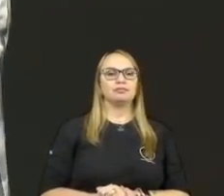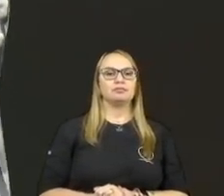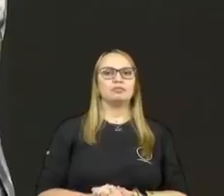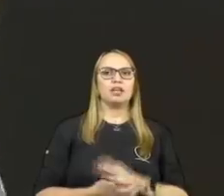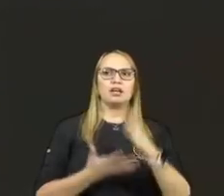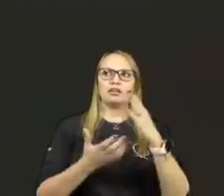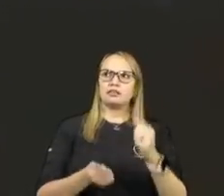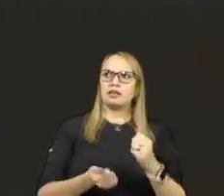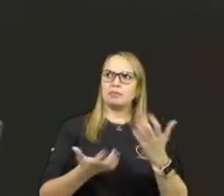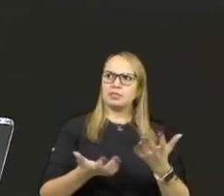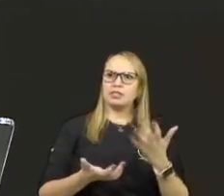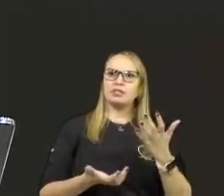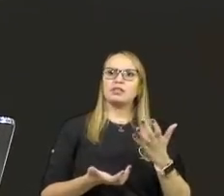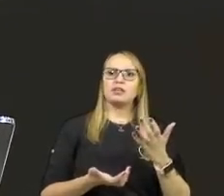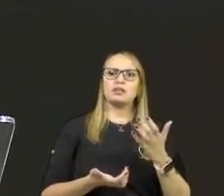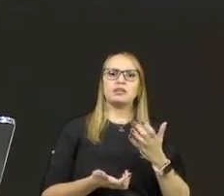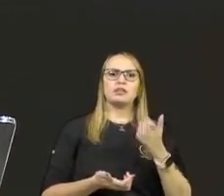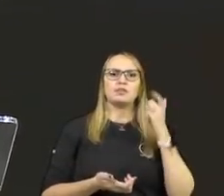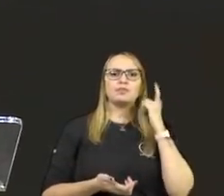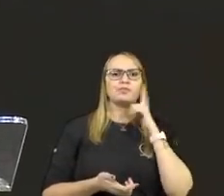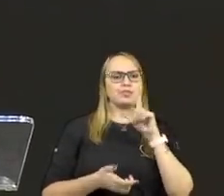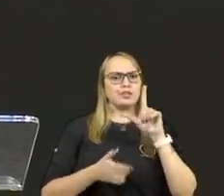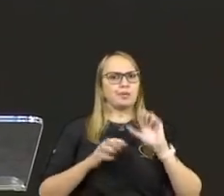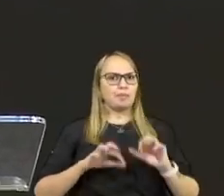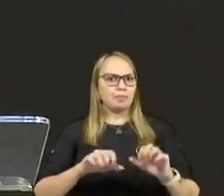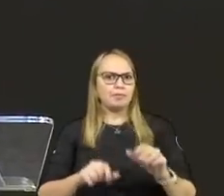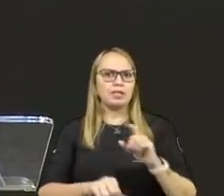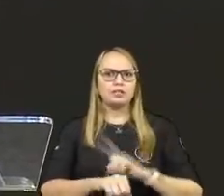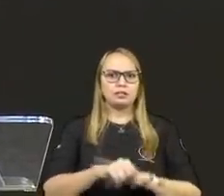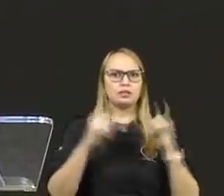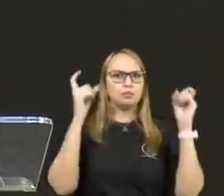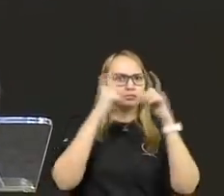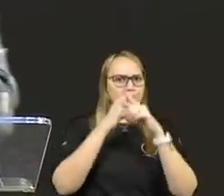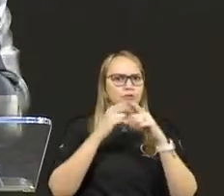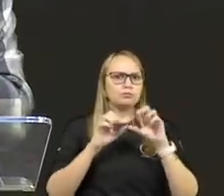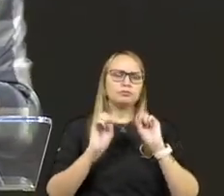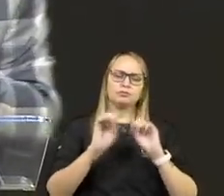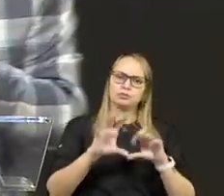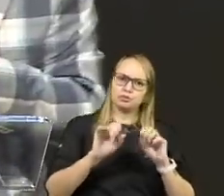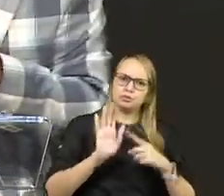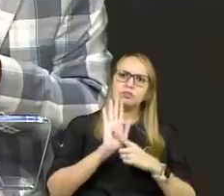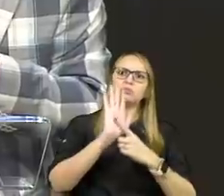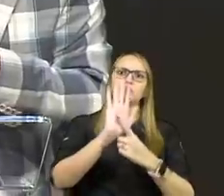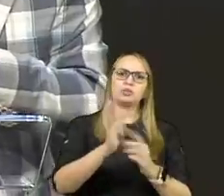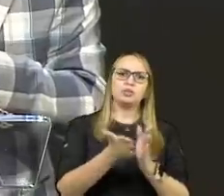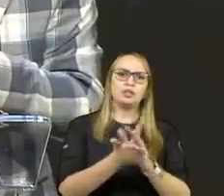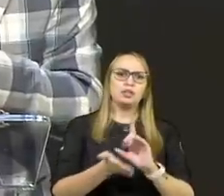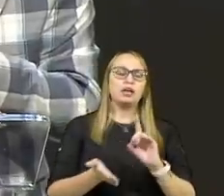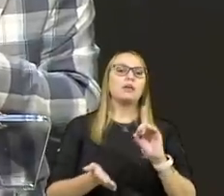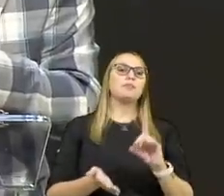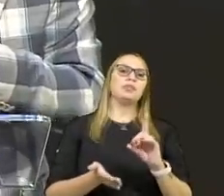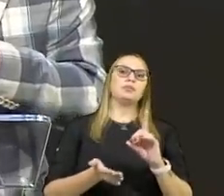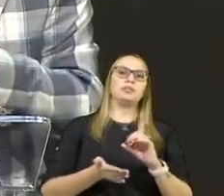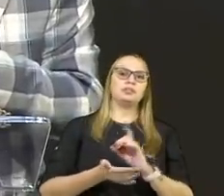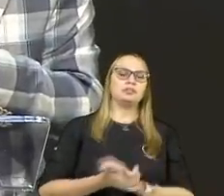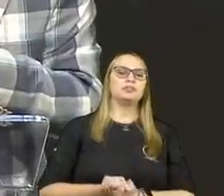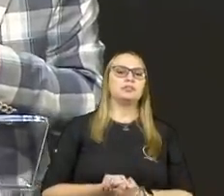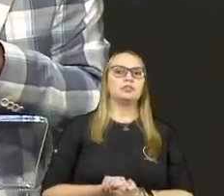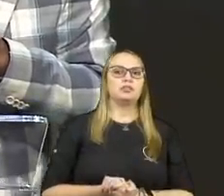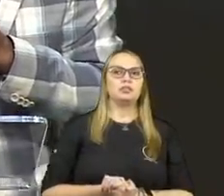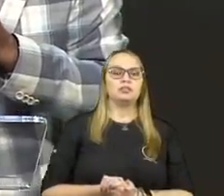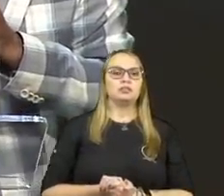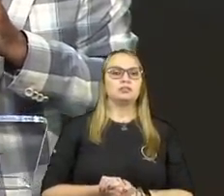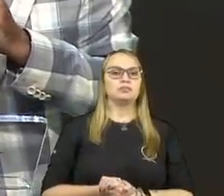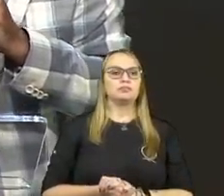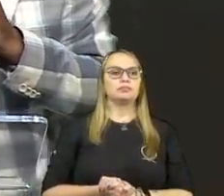Recebe, você quer conquistar em tempos difíceis? Eu estou dando a palavra para você, te mostrando aqui na Bíblia, sem forçar texto.